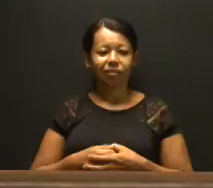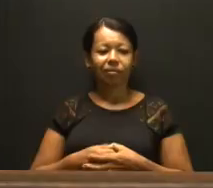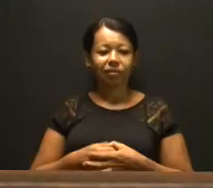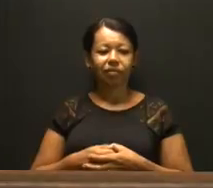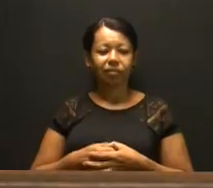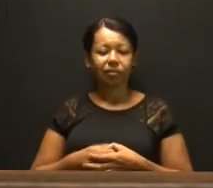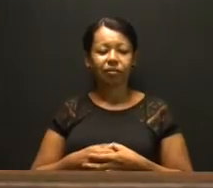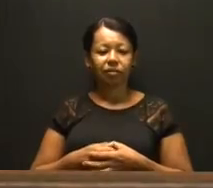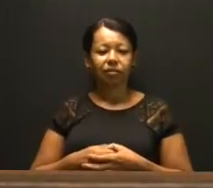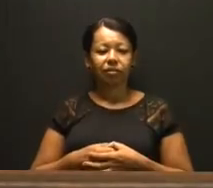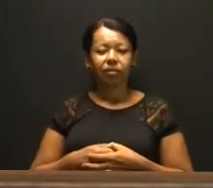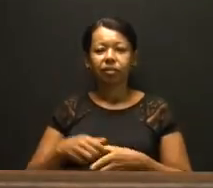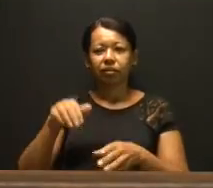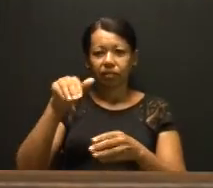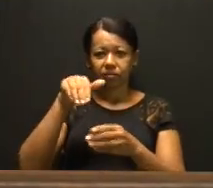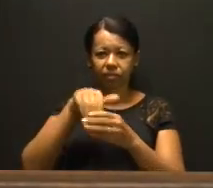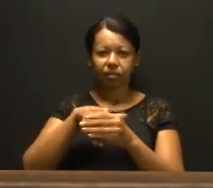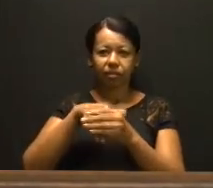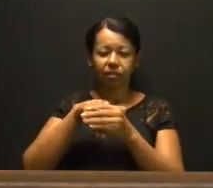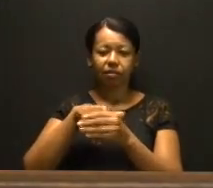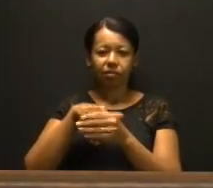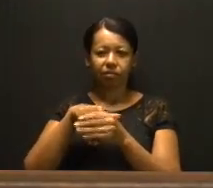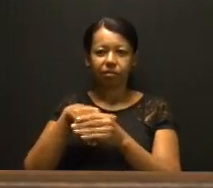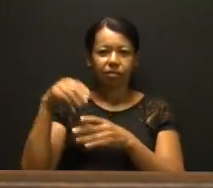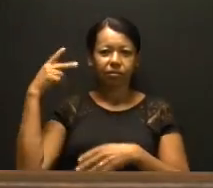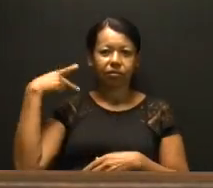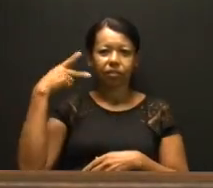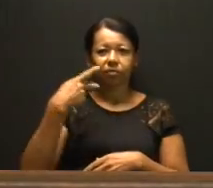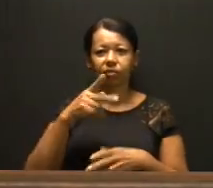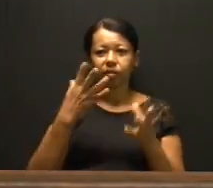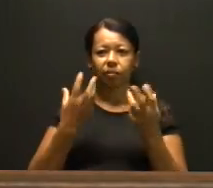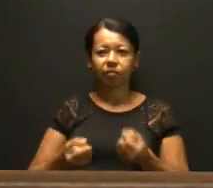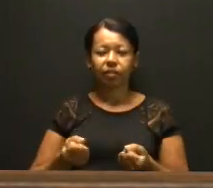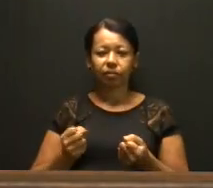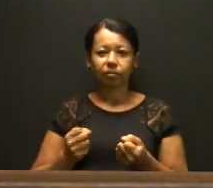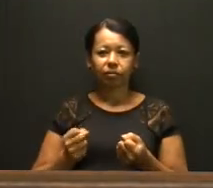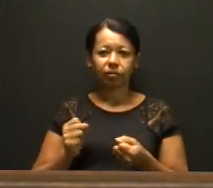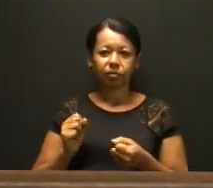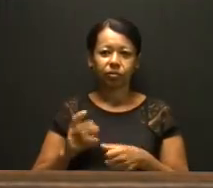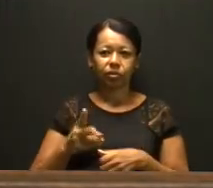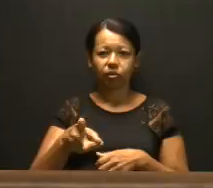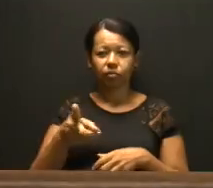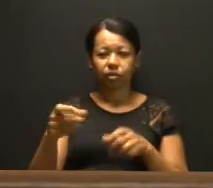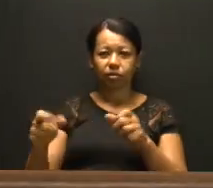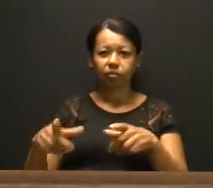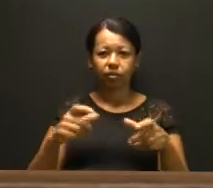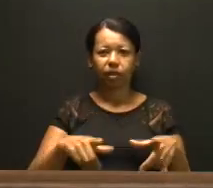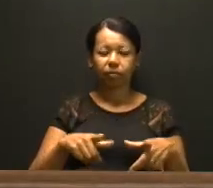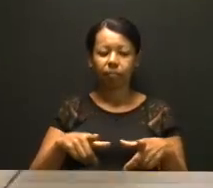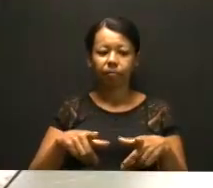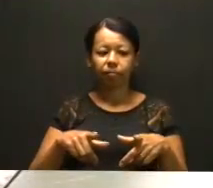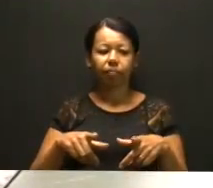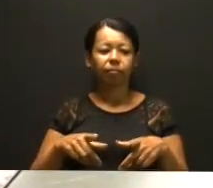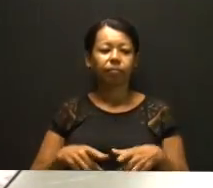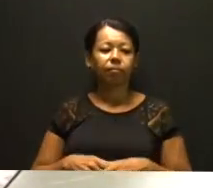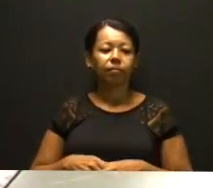Continua em discussão. Em votação, os vereadores que forem pela aprovação permaneçam como se